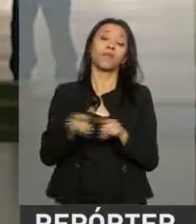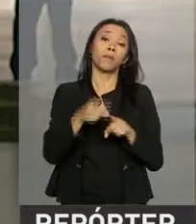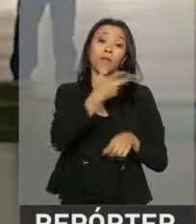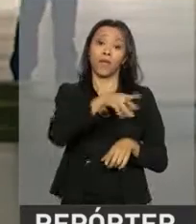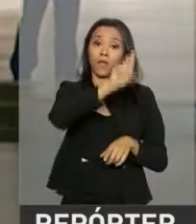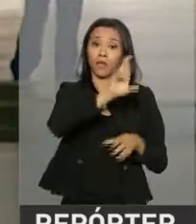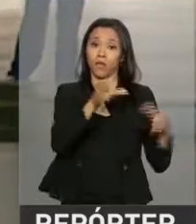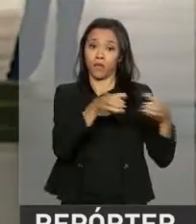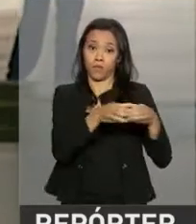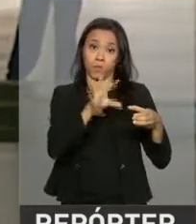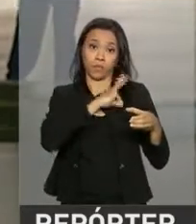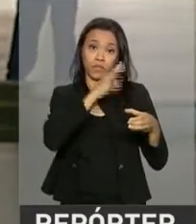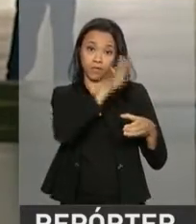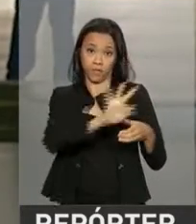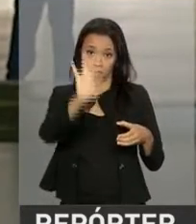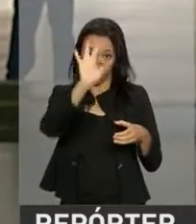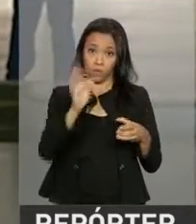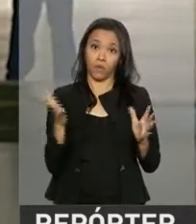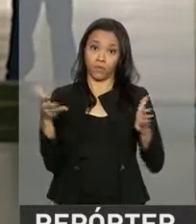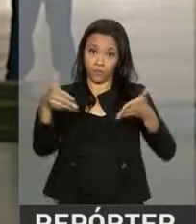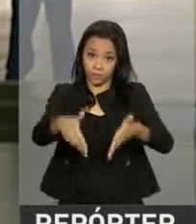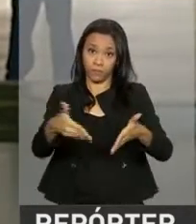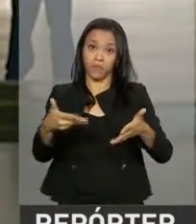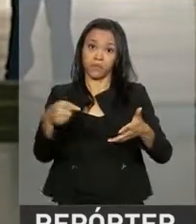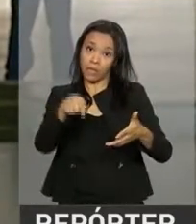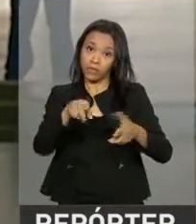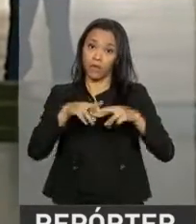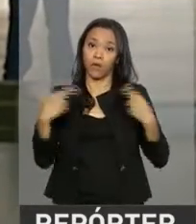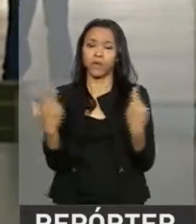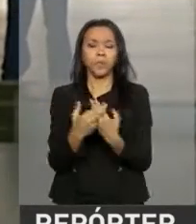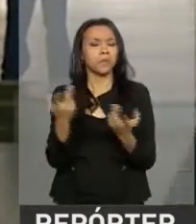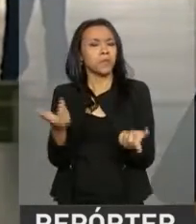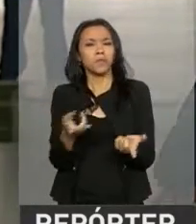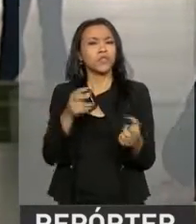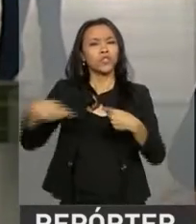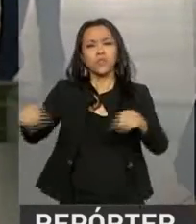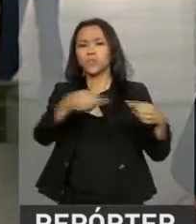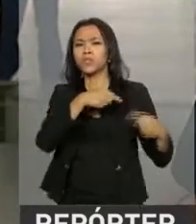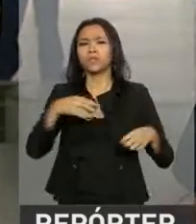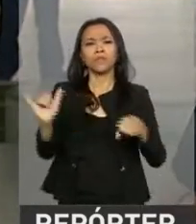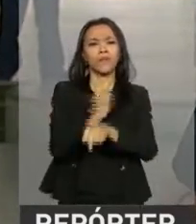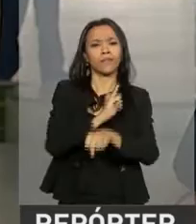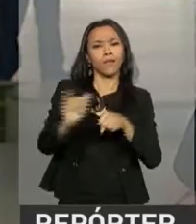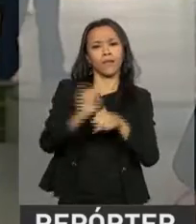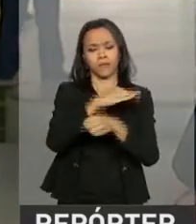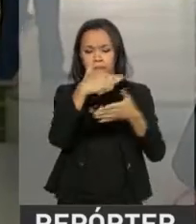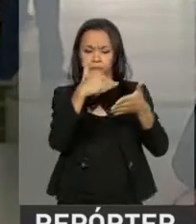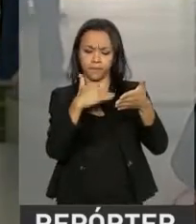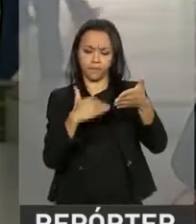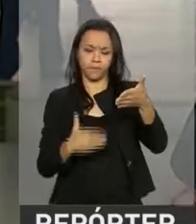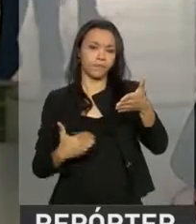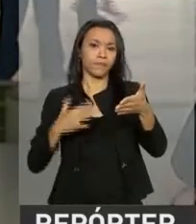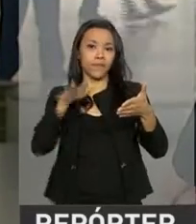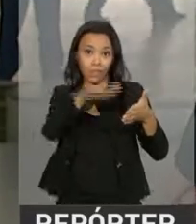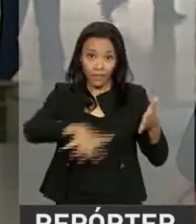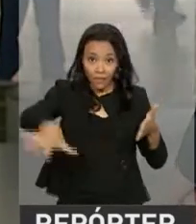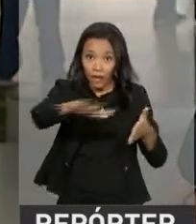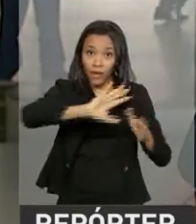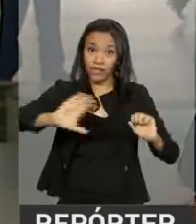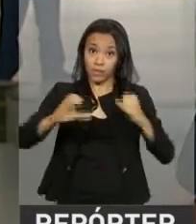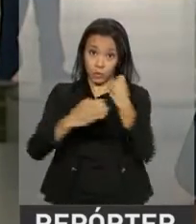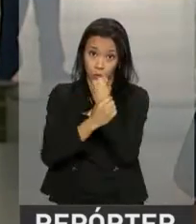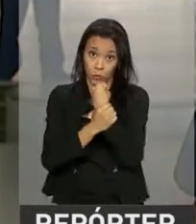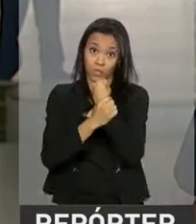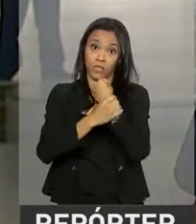Nessa reunião estão sendo discutidas medidas para a segurança pública. De acordo com o próprio presidente